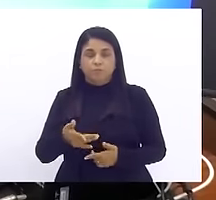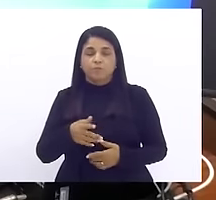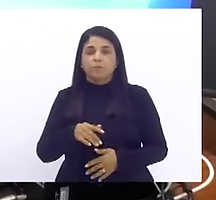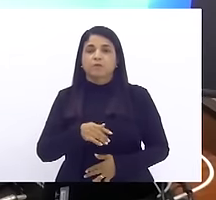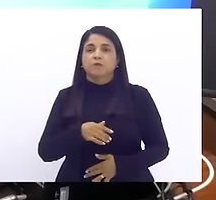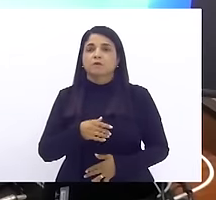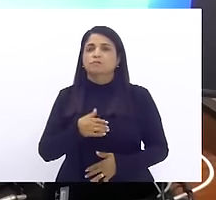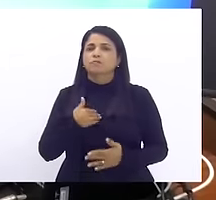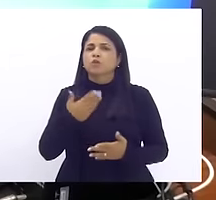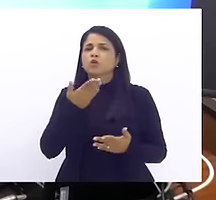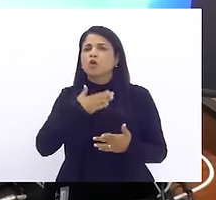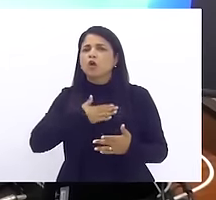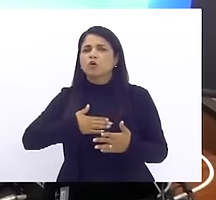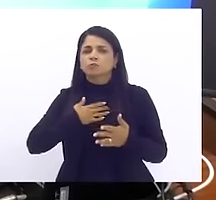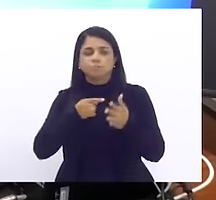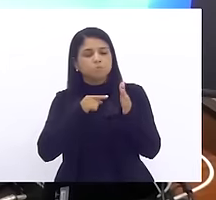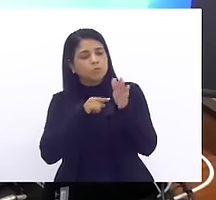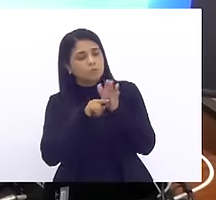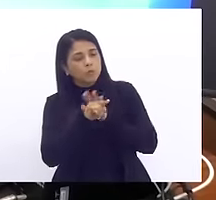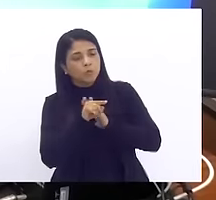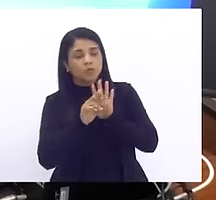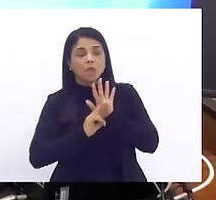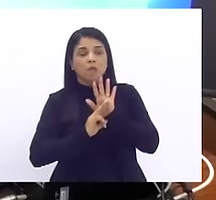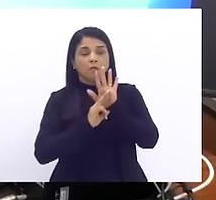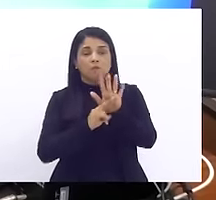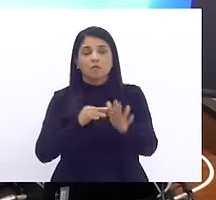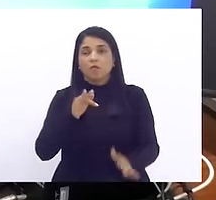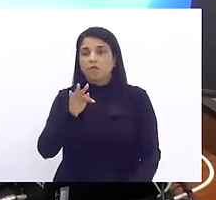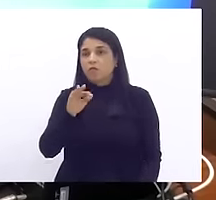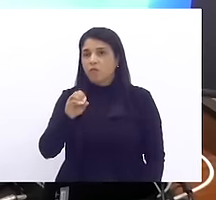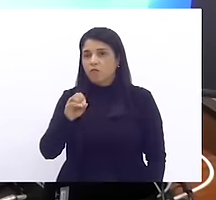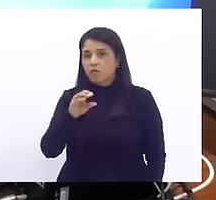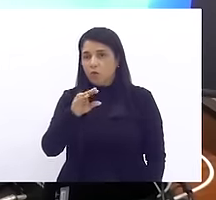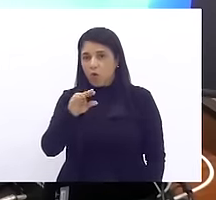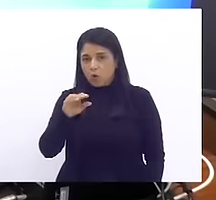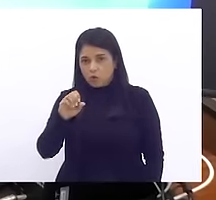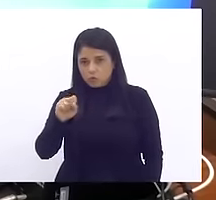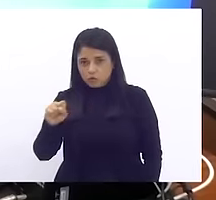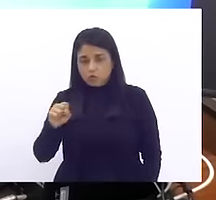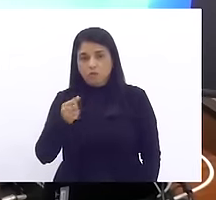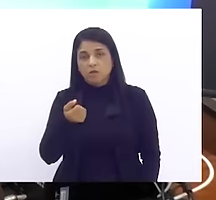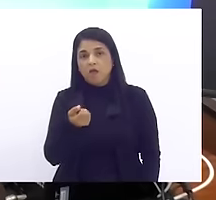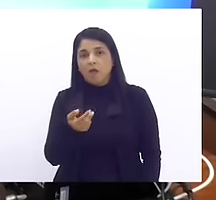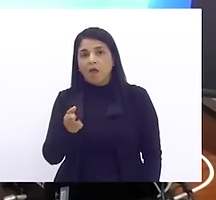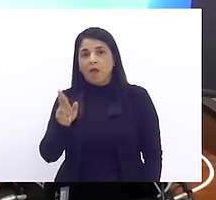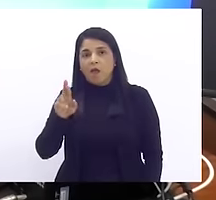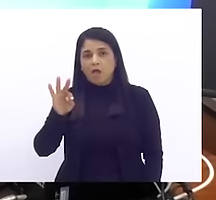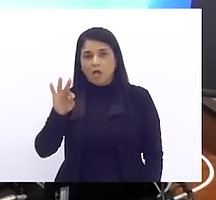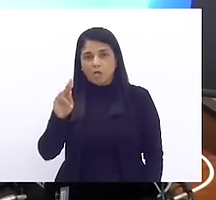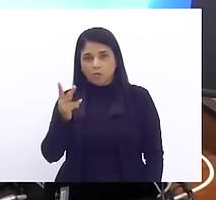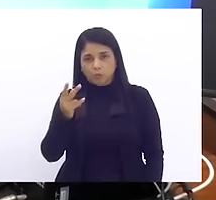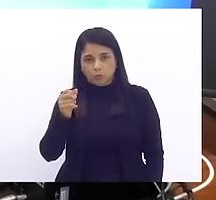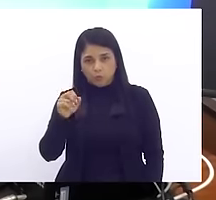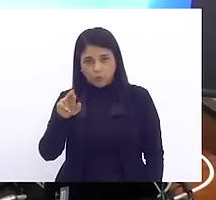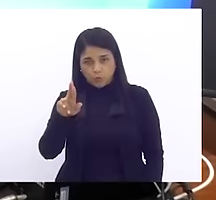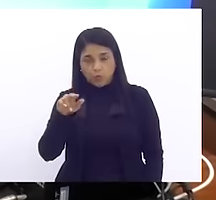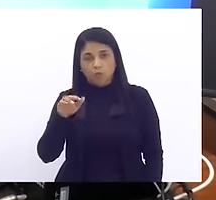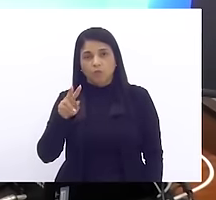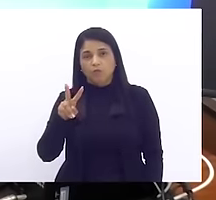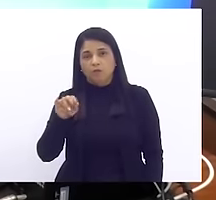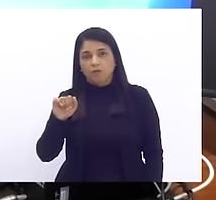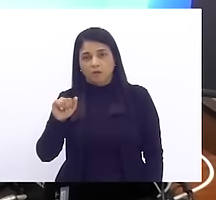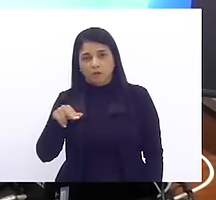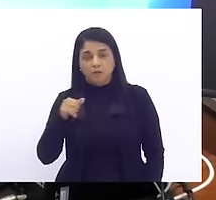de fazer uma pergunta aqui por representante da Fox Arthur seu Artur Viana se a Priscila essa proprietária do